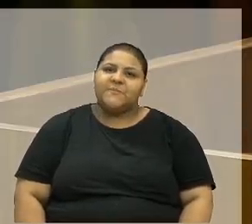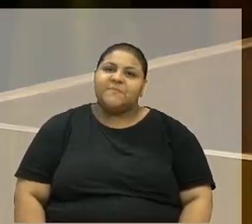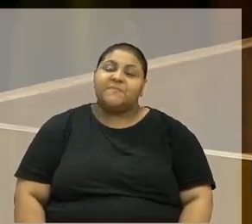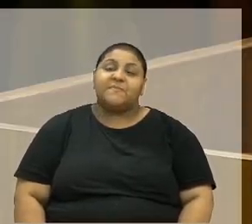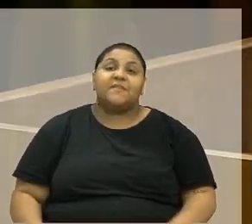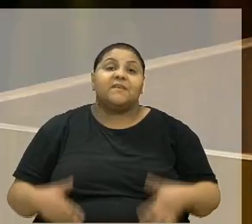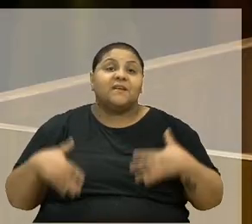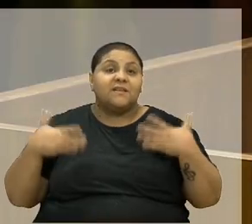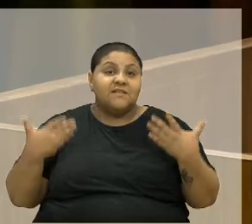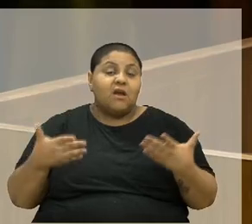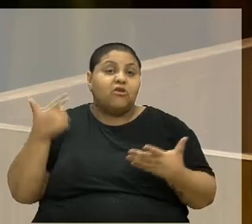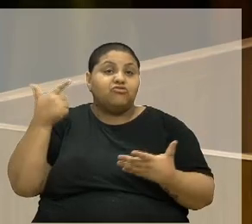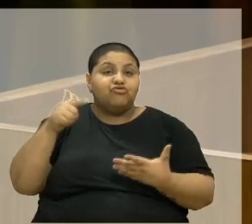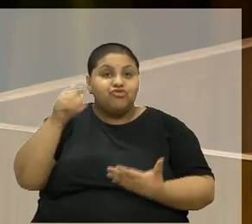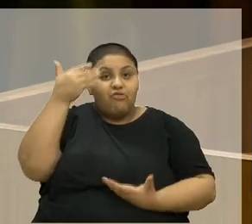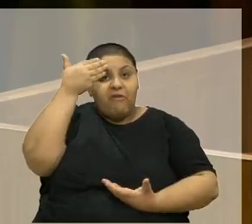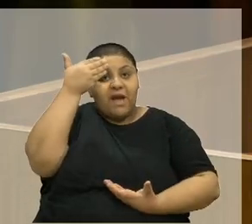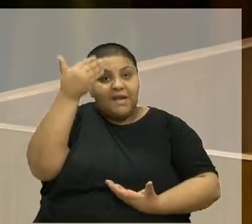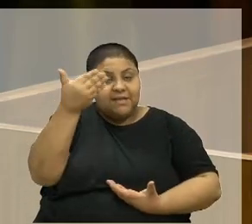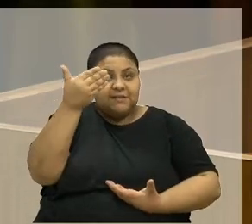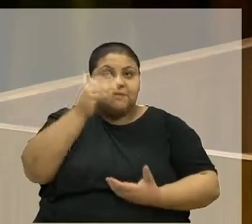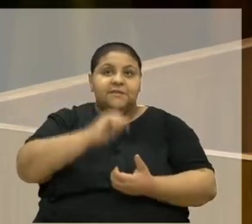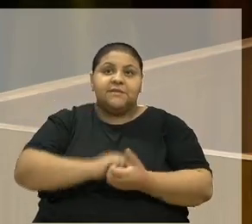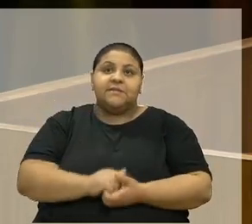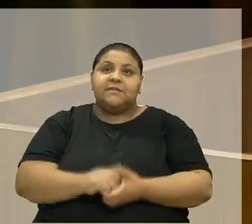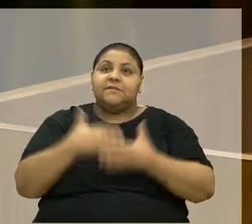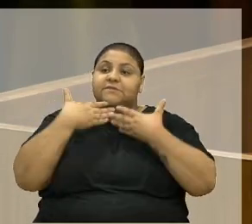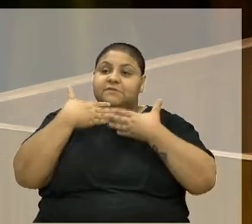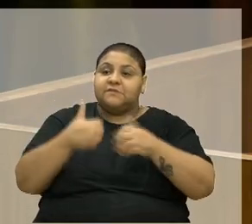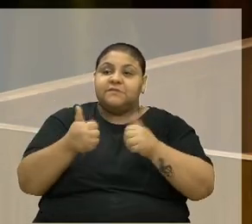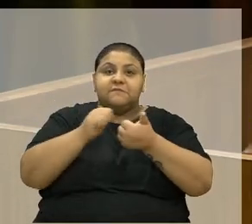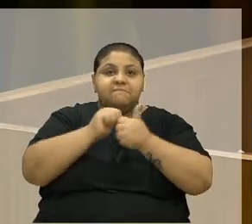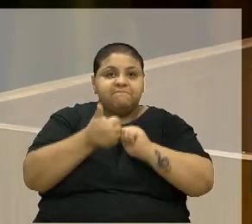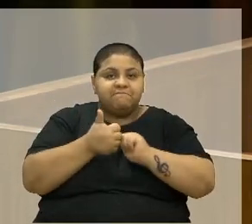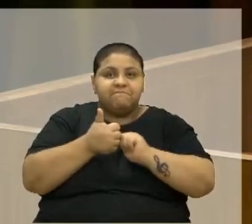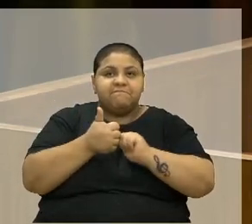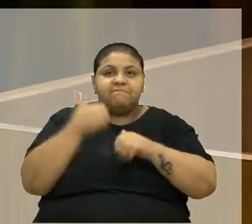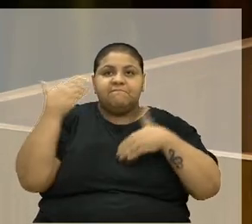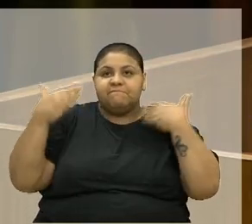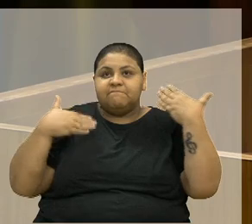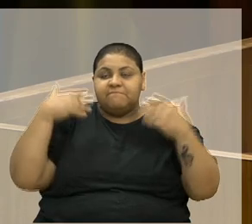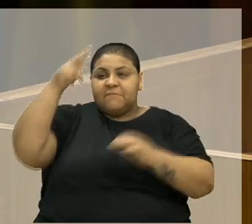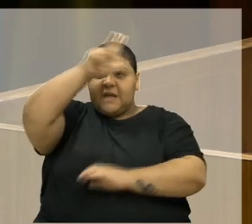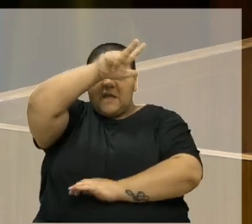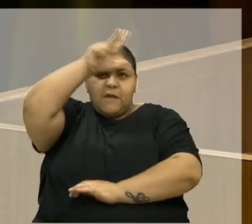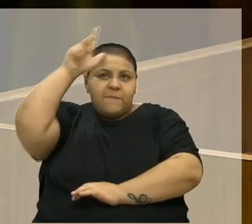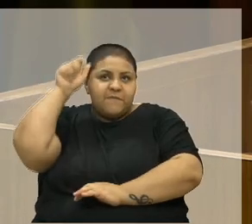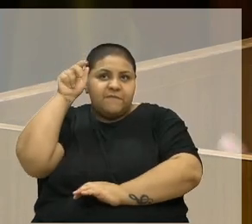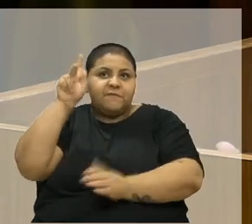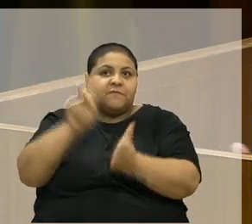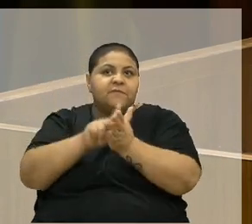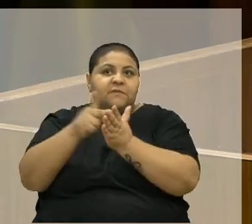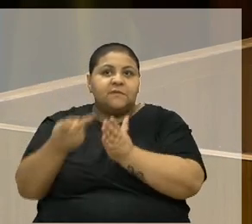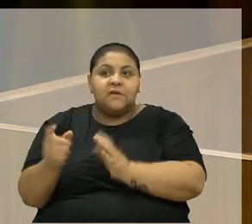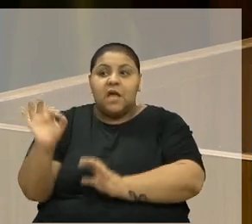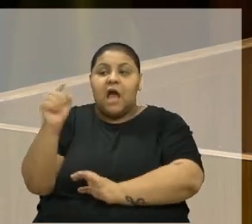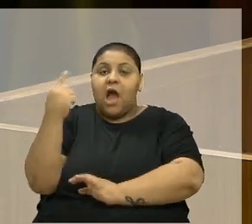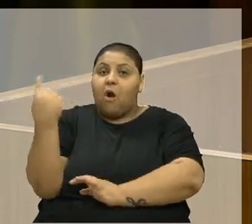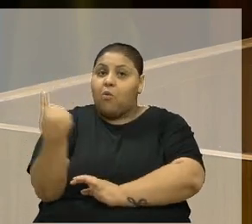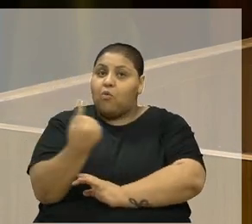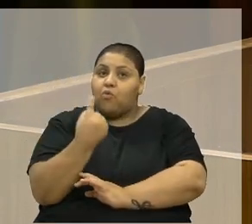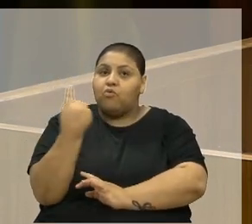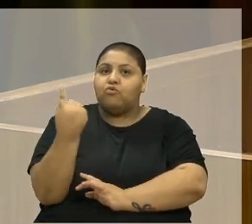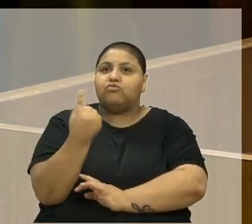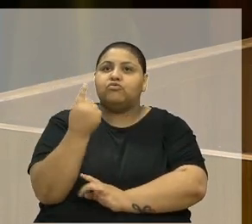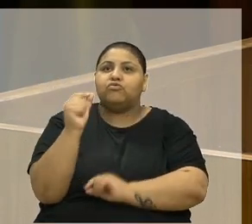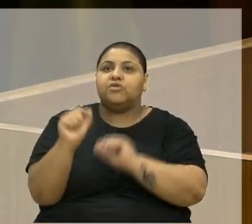gente então mais uma vez agradecer né a secretaria de esporte e lazer Prefeitura Municipal de Caxias do Sul a única que é de